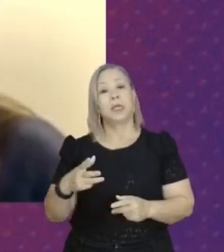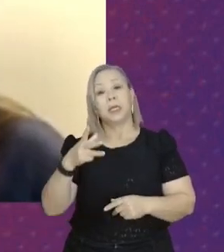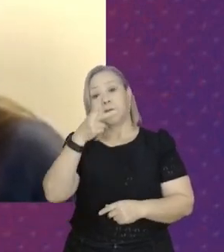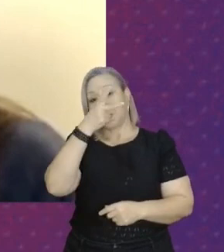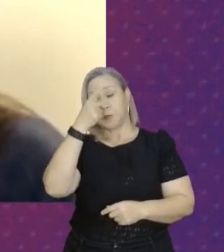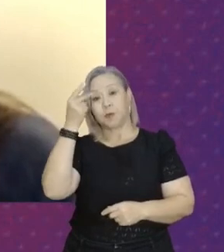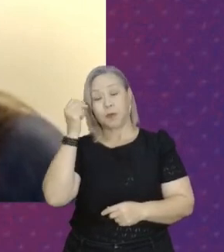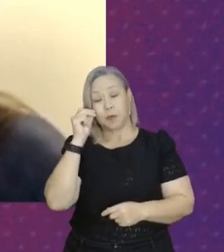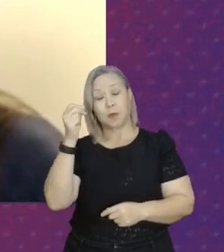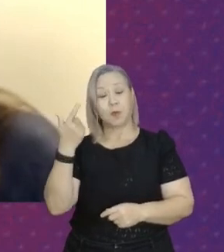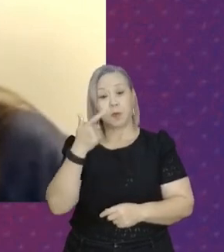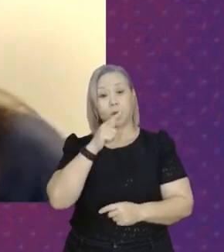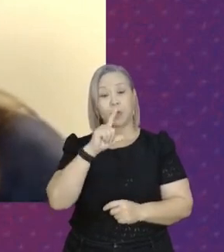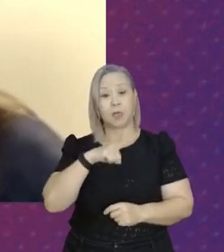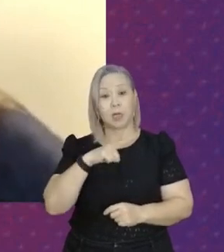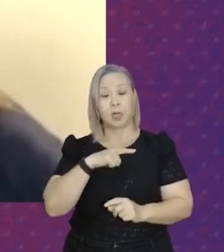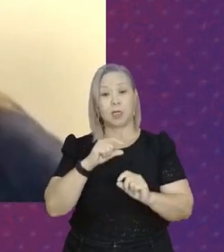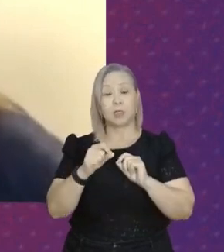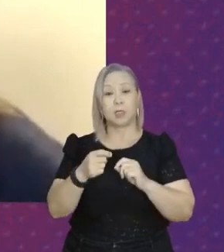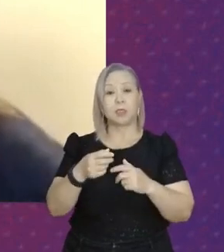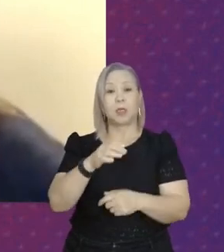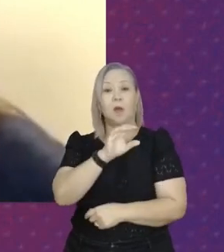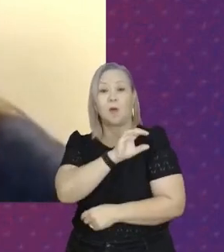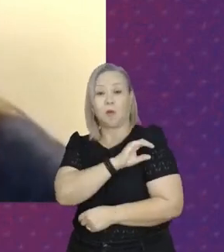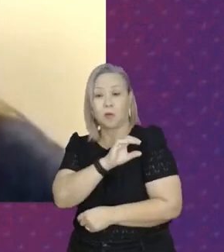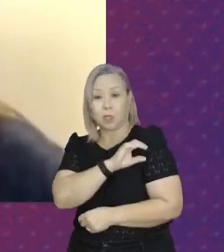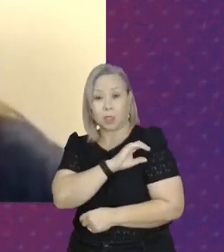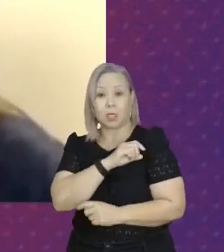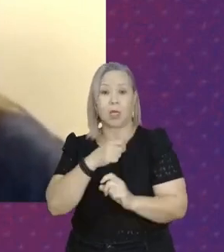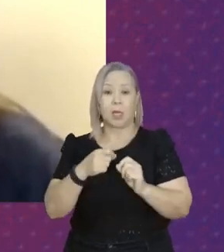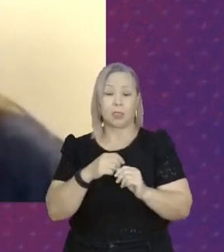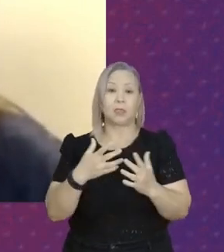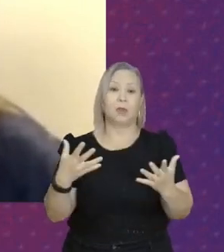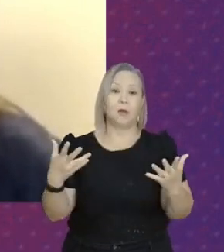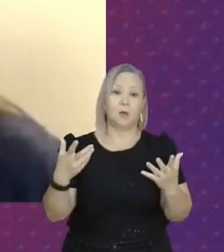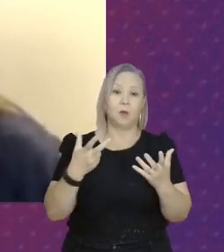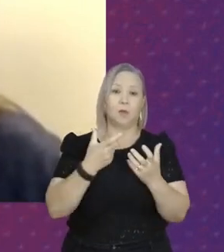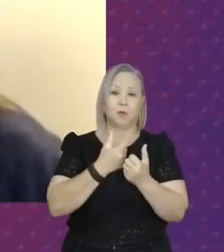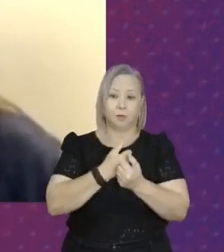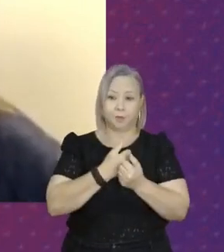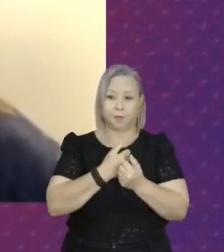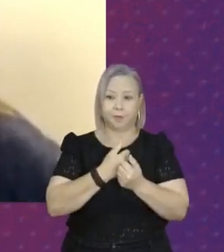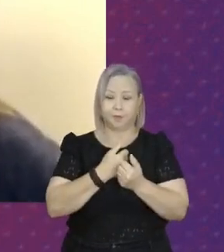que conseguem ter uma coordenação, inclusive, da qualidade